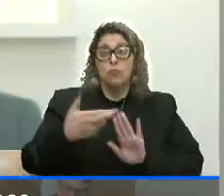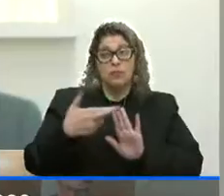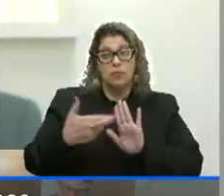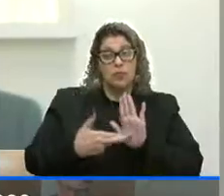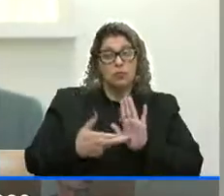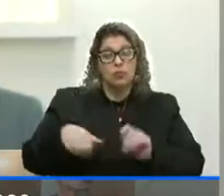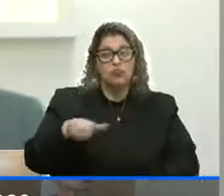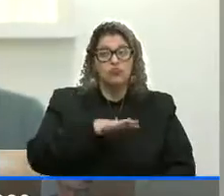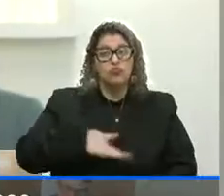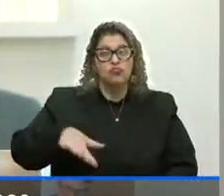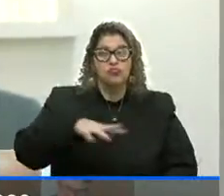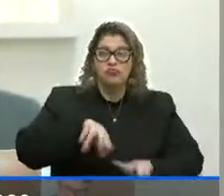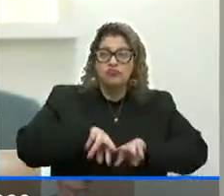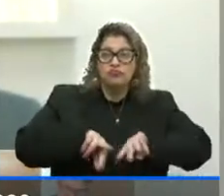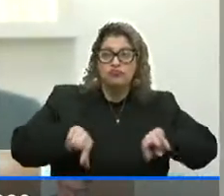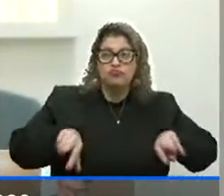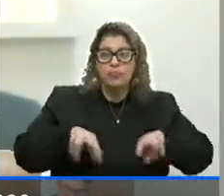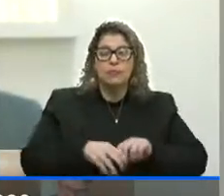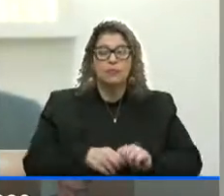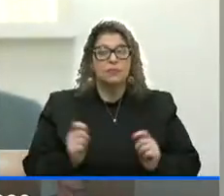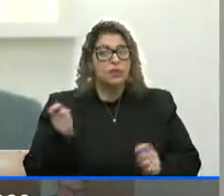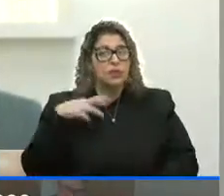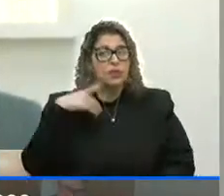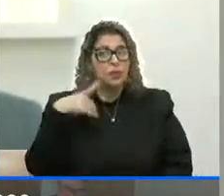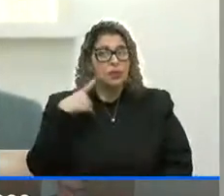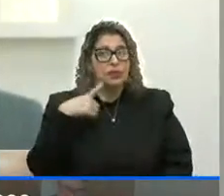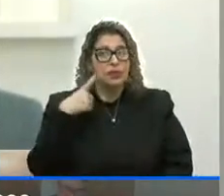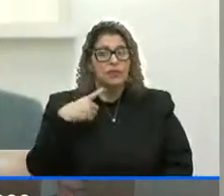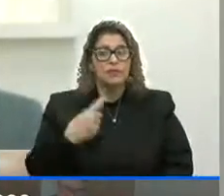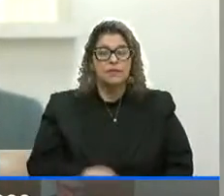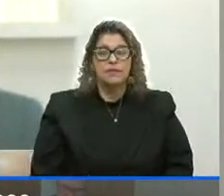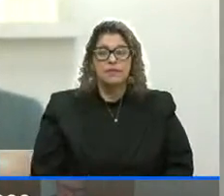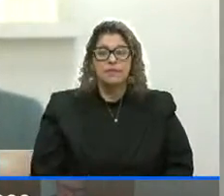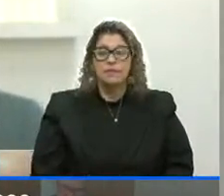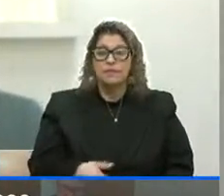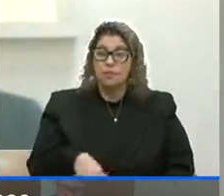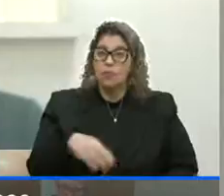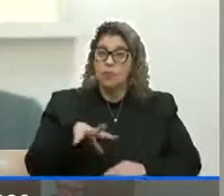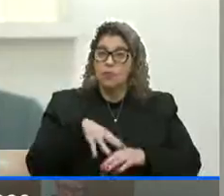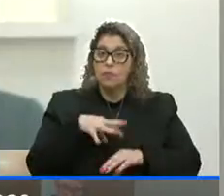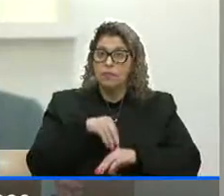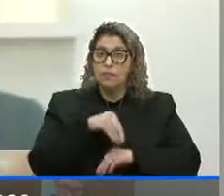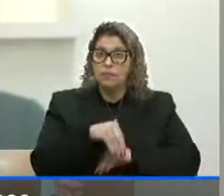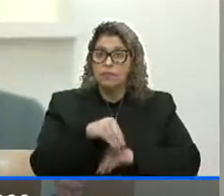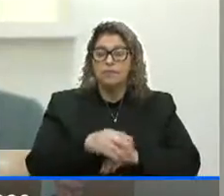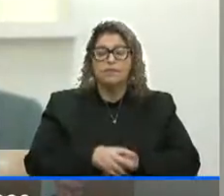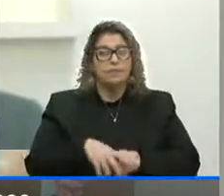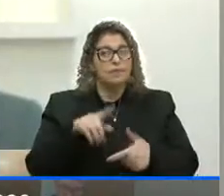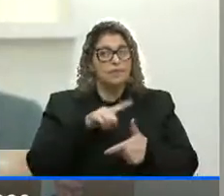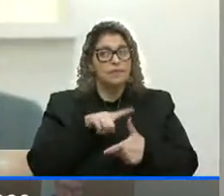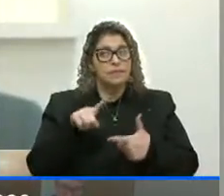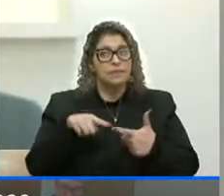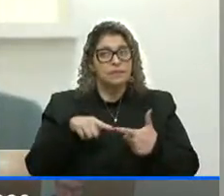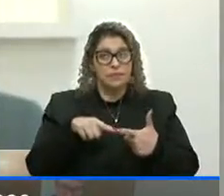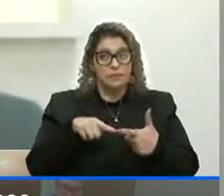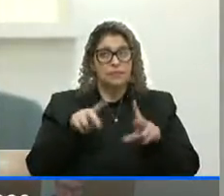gerais. Se me permite, senhores deputados, eu sugiro falarmos sobre dois